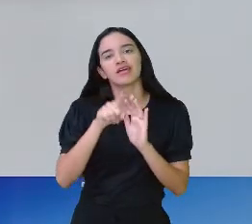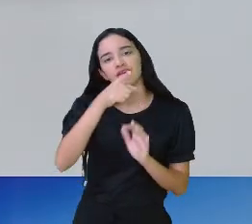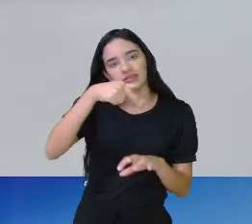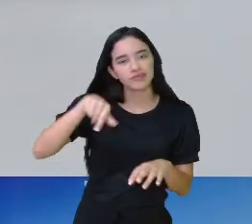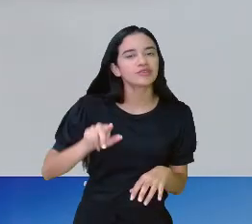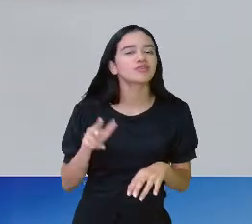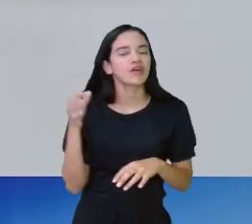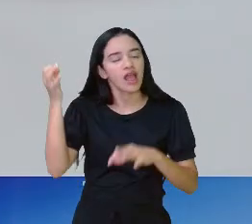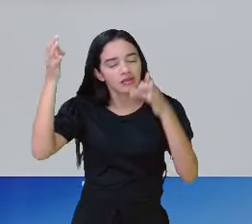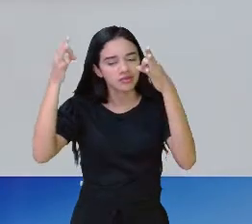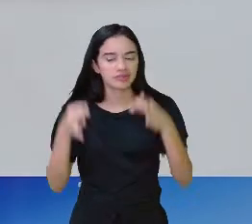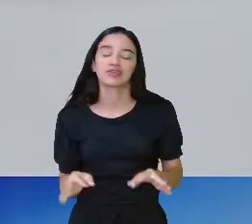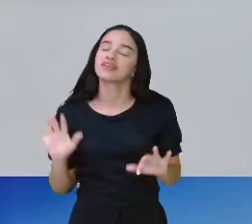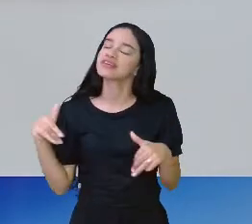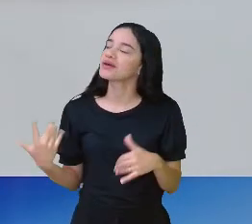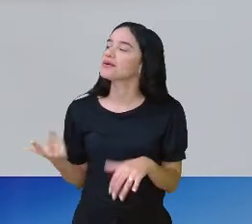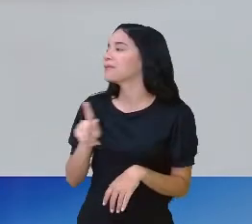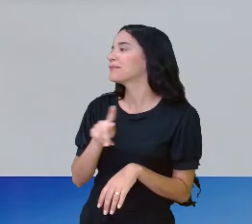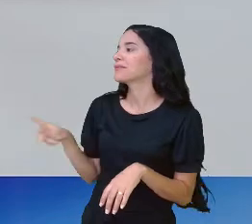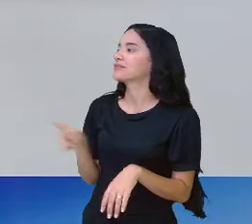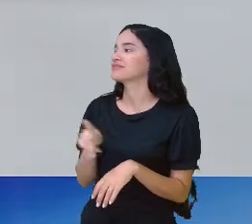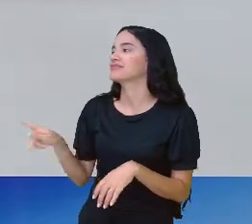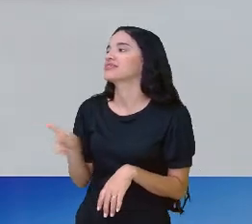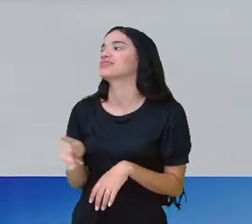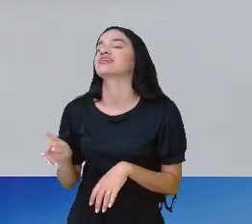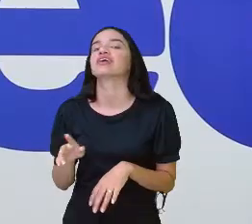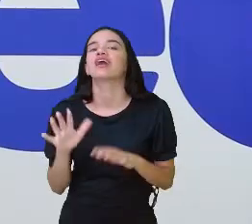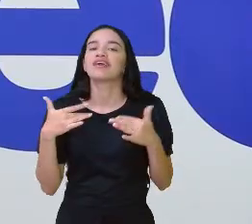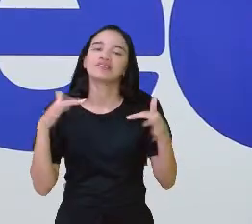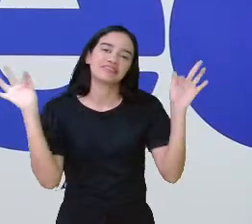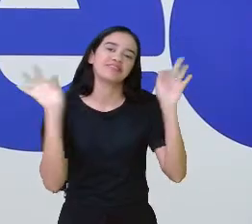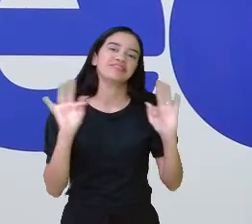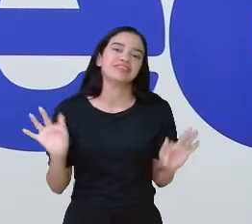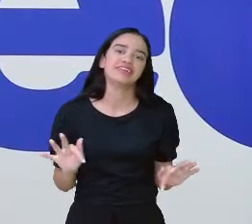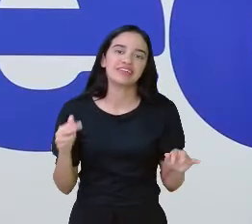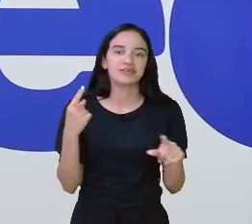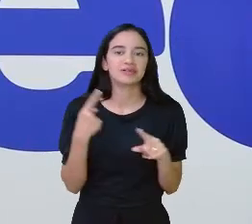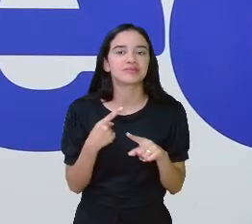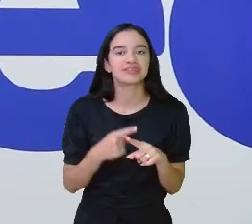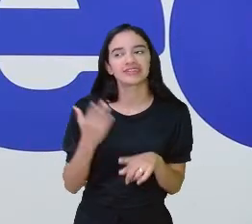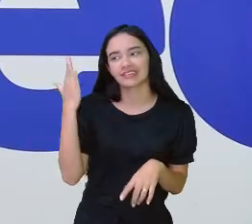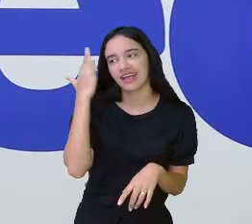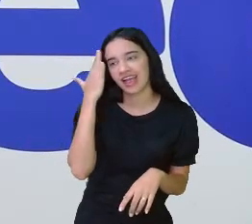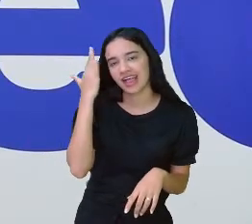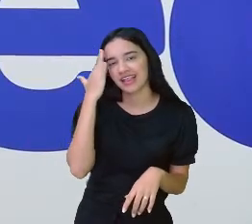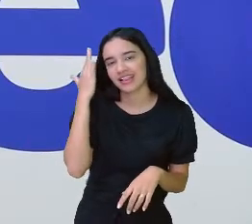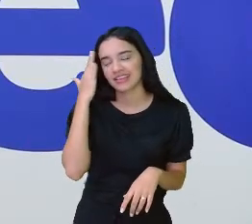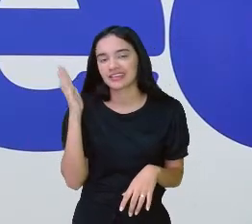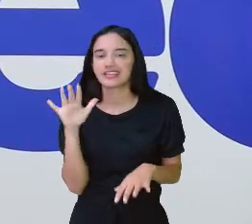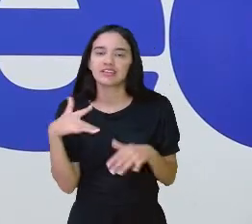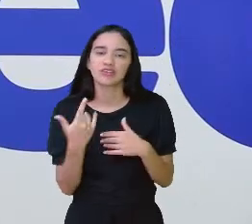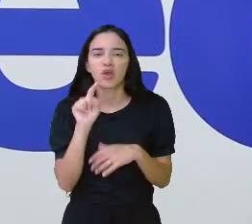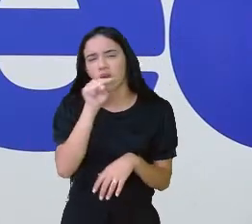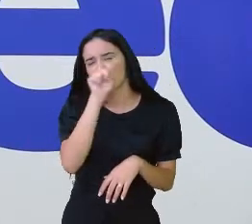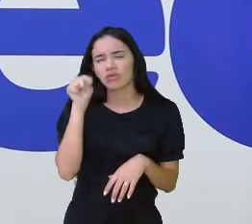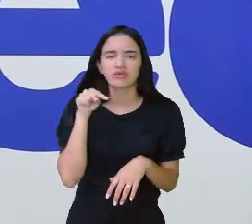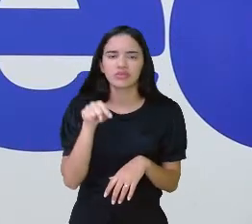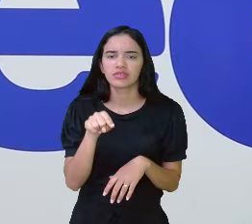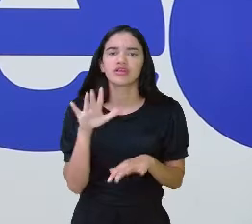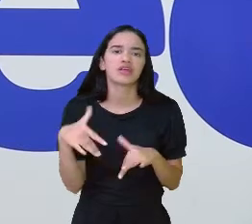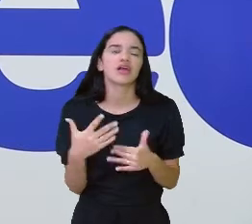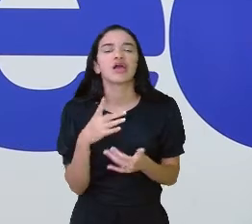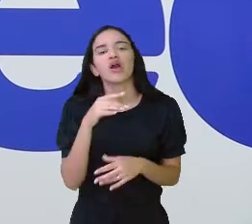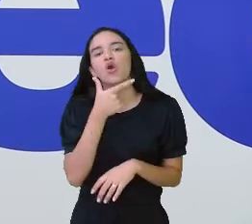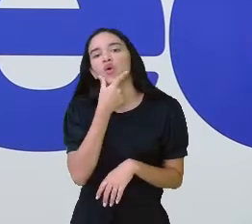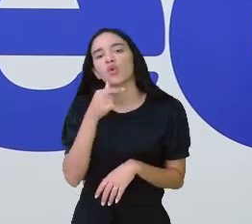vai acertar. E aí, professora Abigail? Fique feliz porque eles estão entendendo, viu? Olha. O seu enigma, o Davi matou